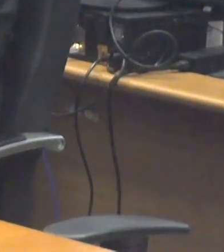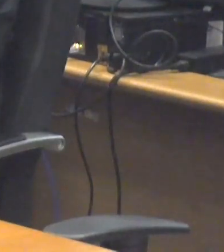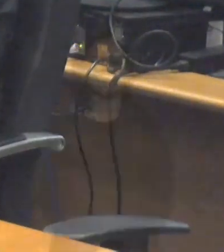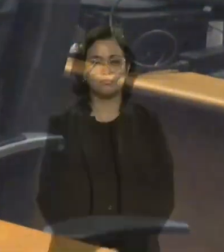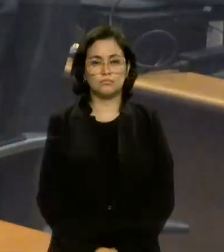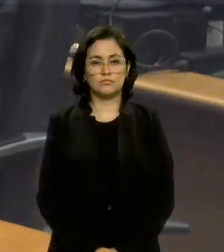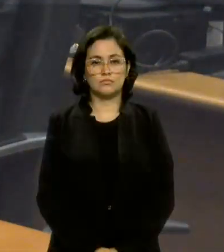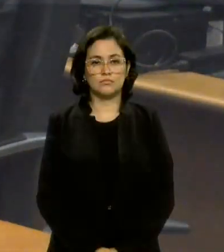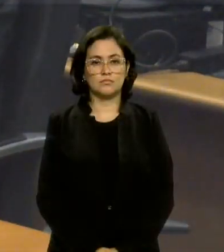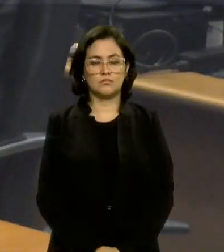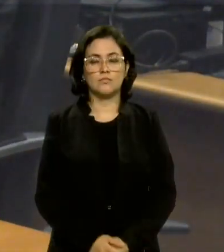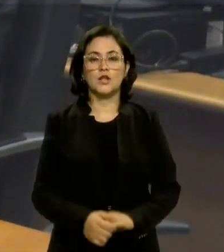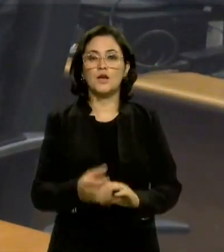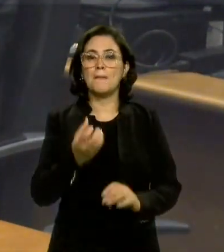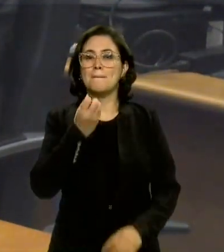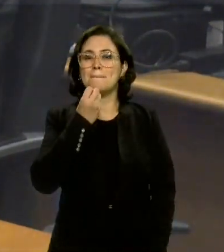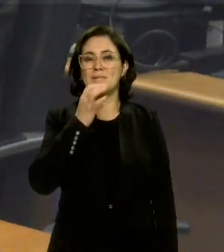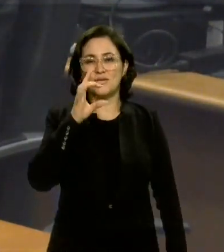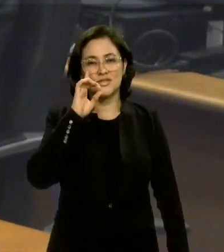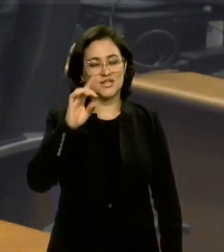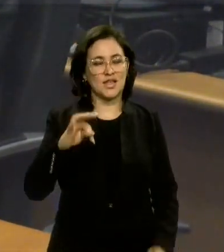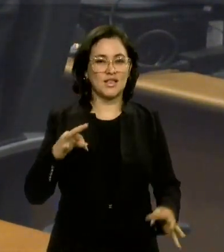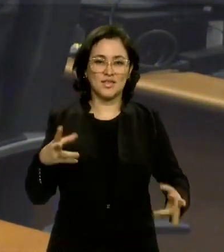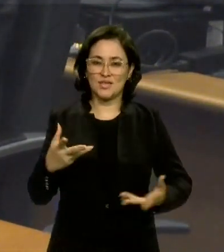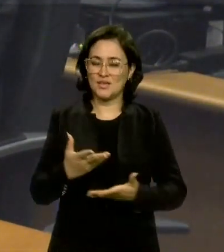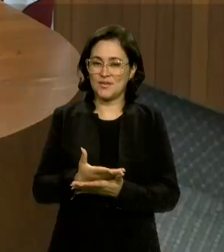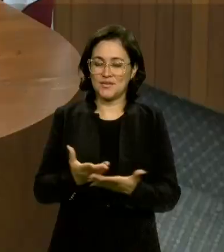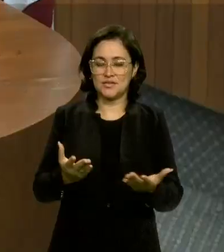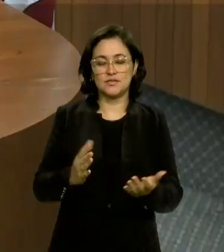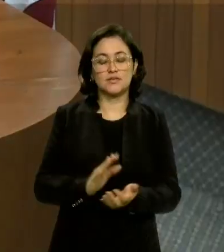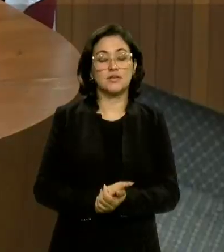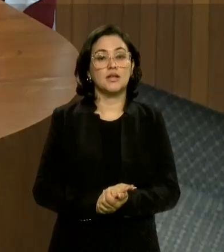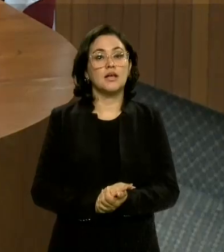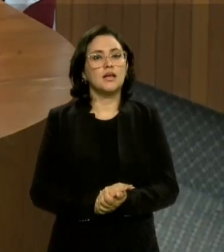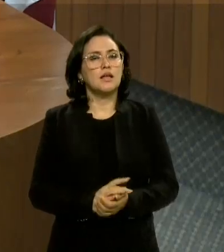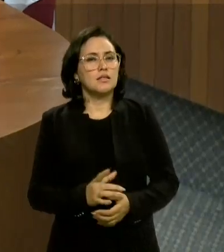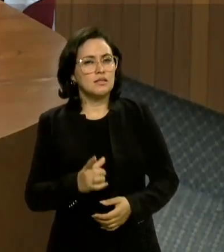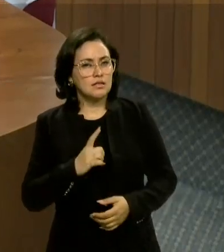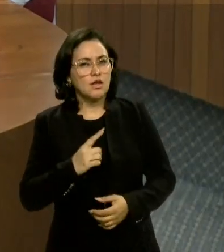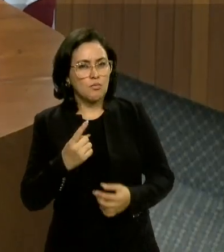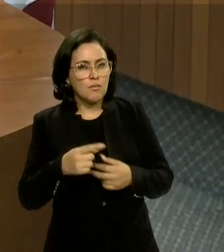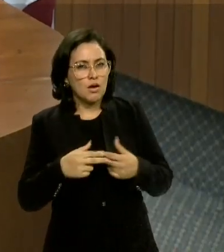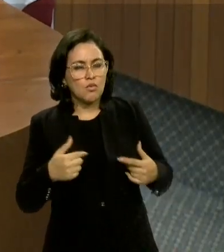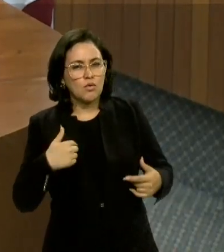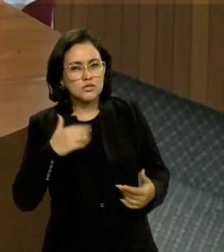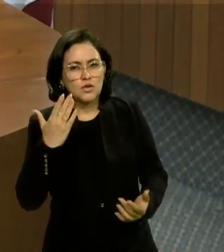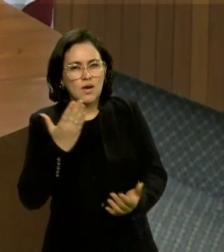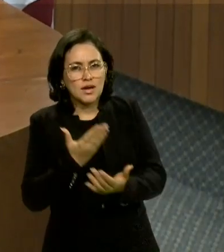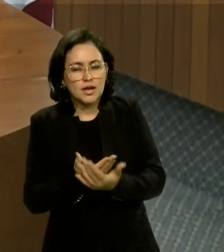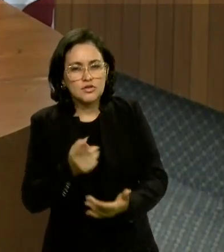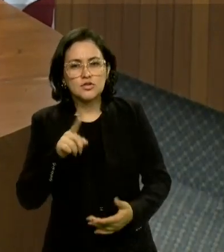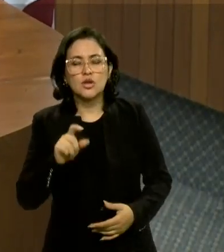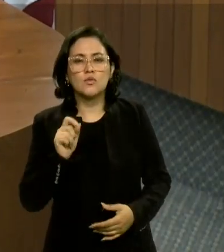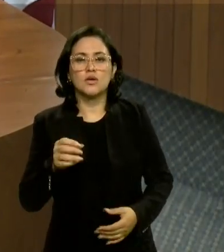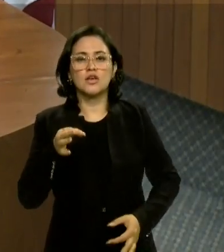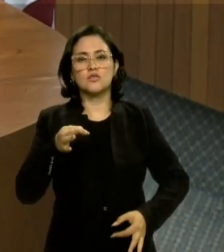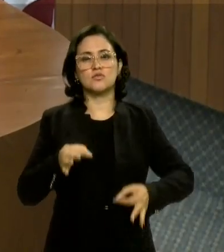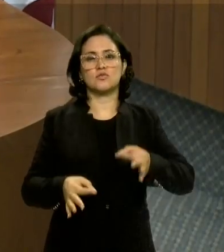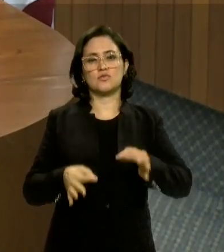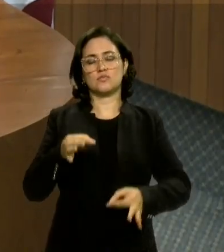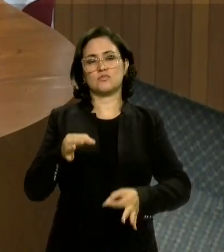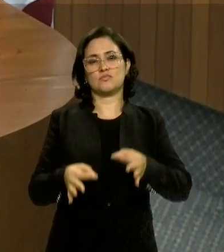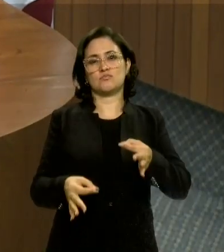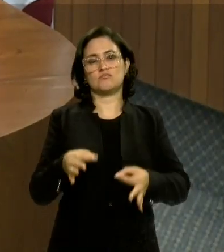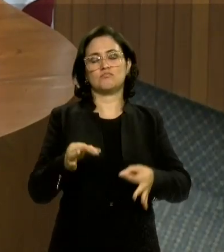Bom dia a todos. Tem uma coisa que eu acredito muito, que é na justiça. Acredito mesmo, até